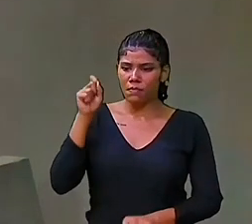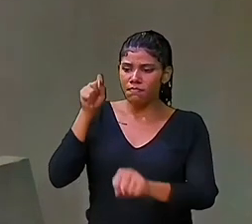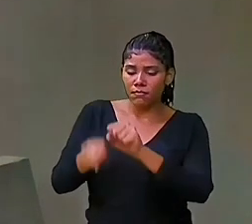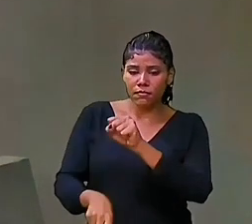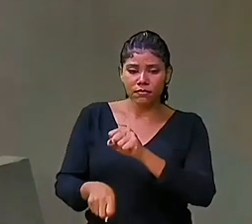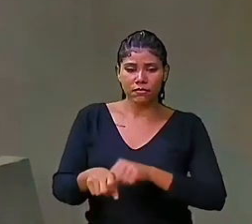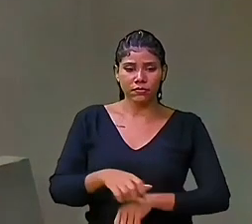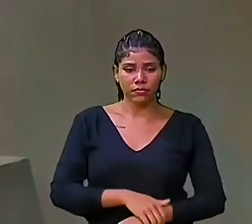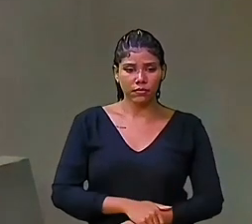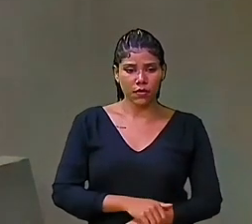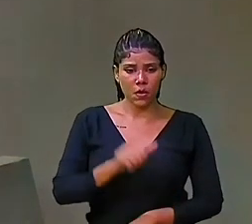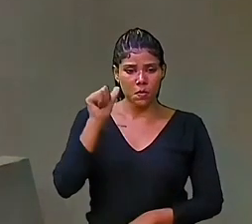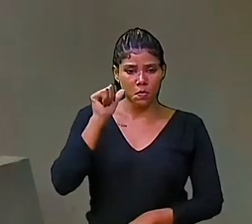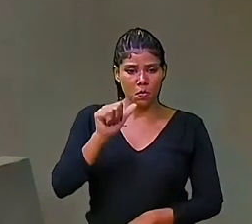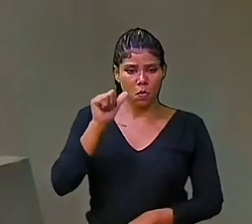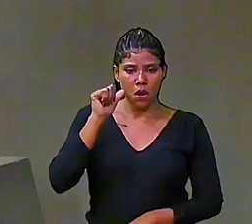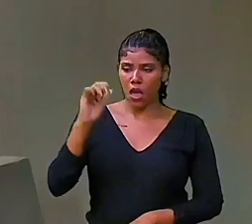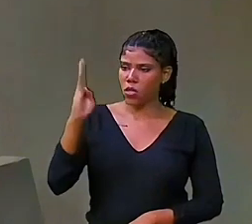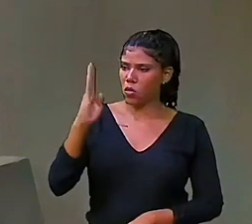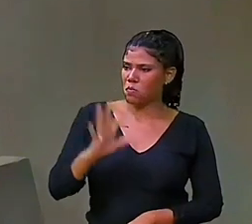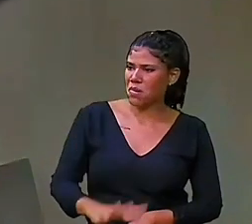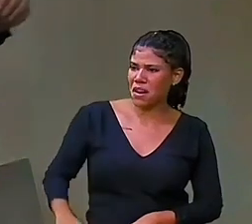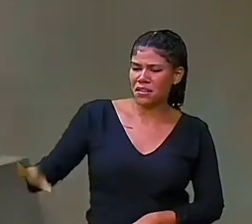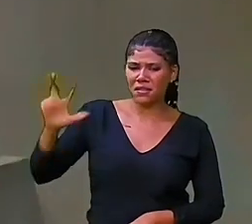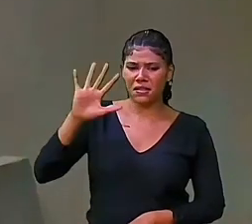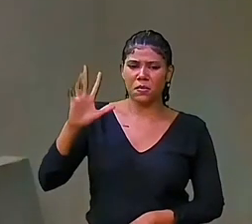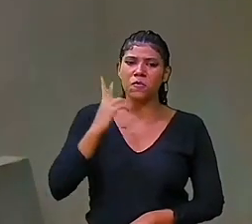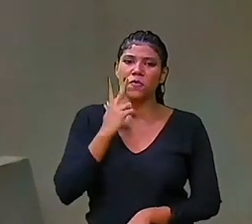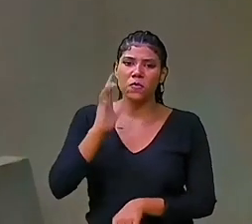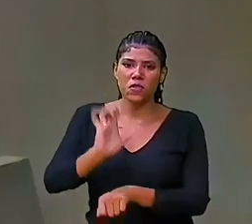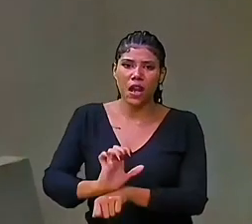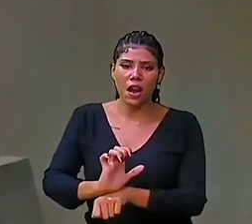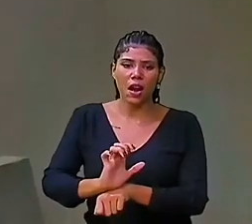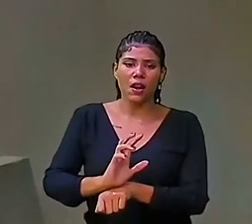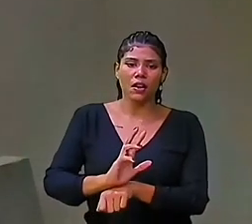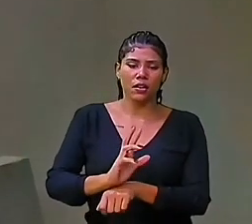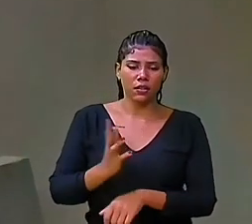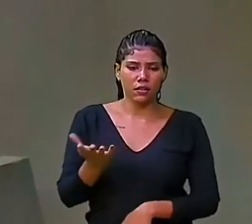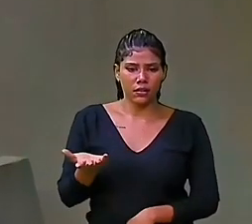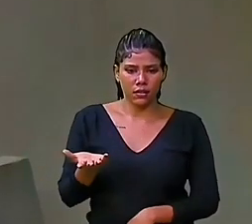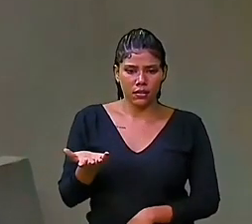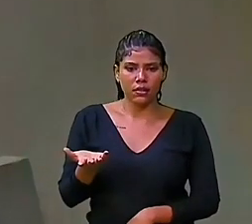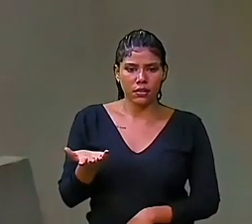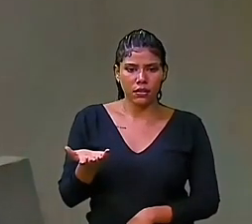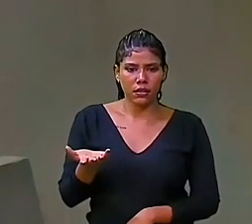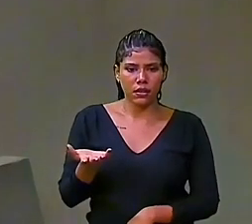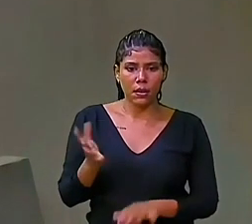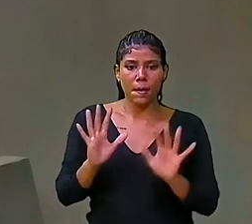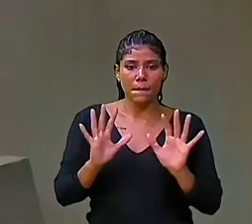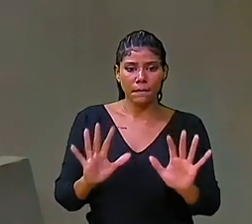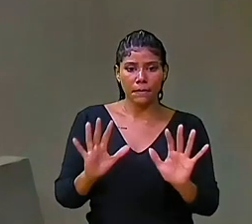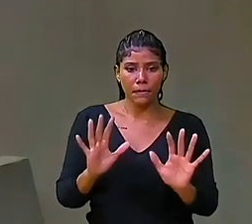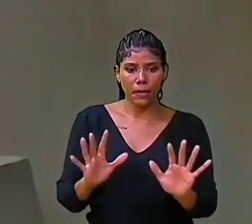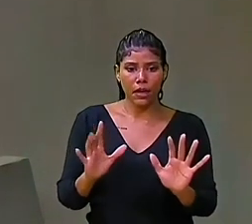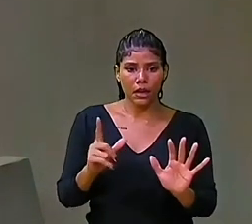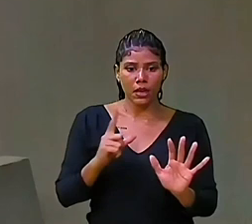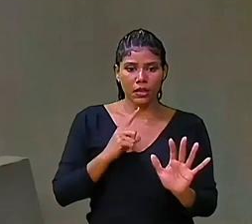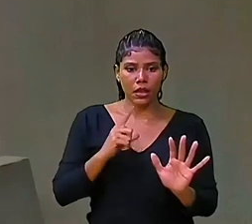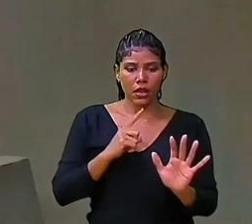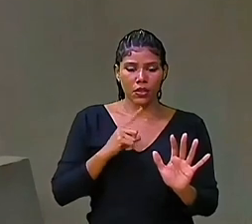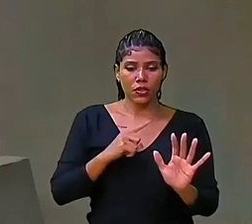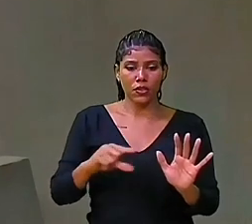vida. Mulheres do Brasil inteiro, do Ceará, de Fortaleza. Só que ela cumpriu um mandato